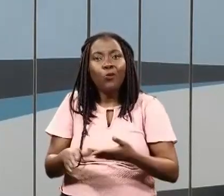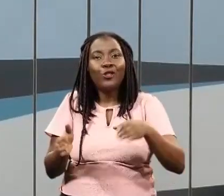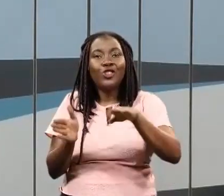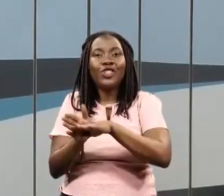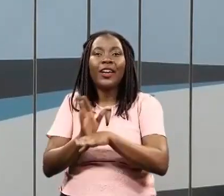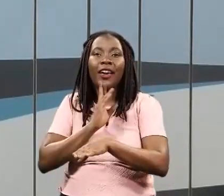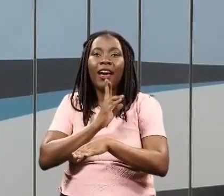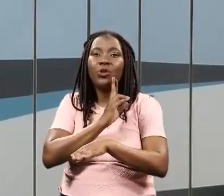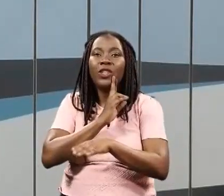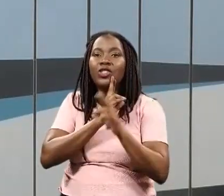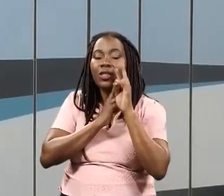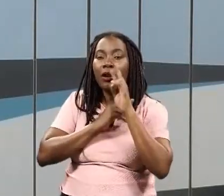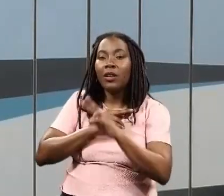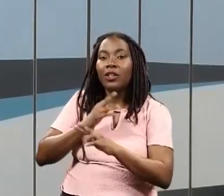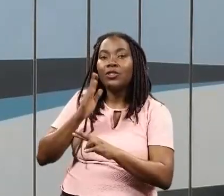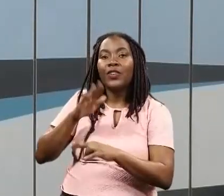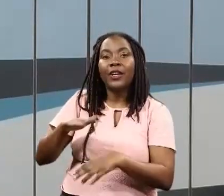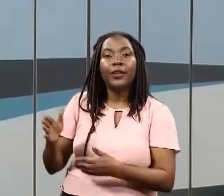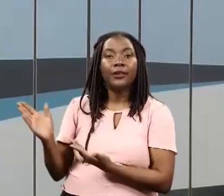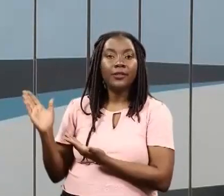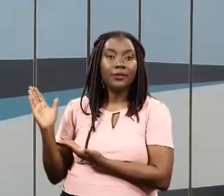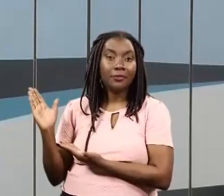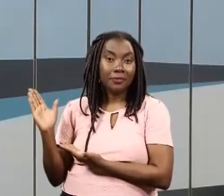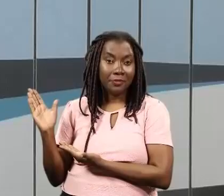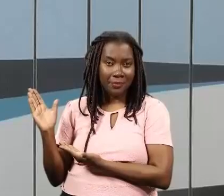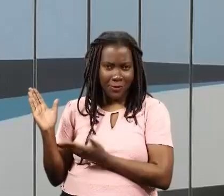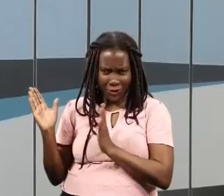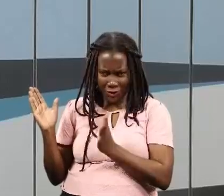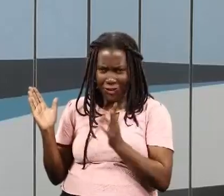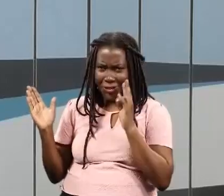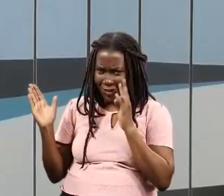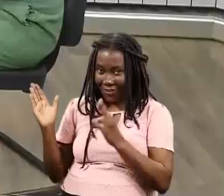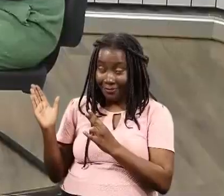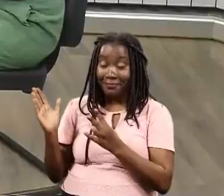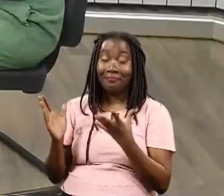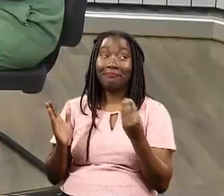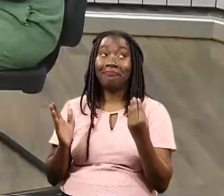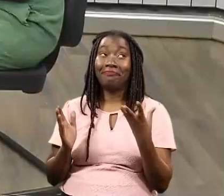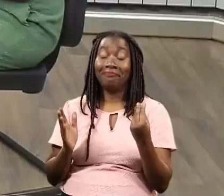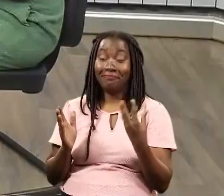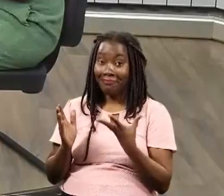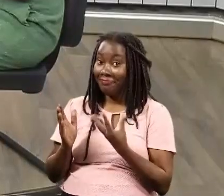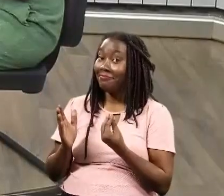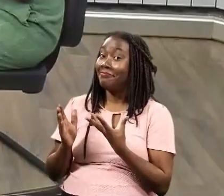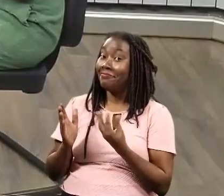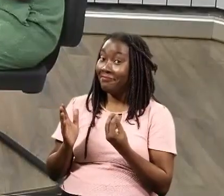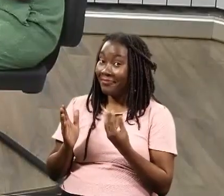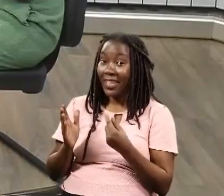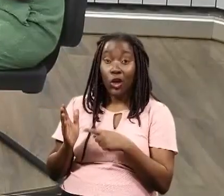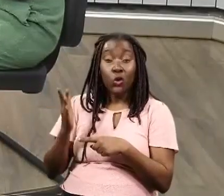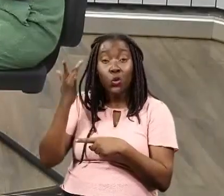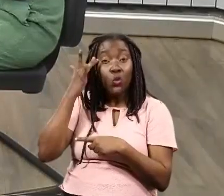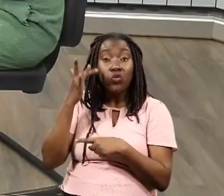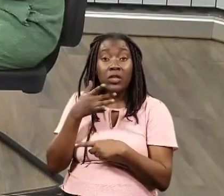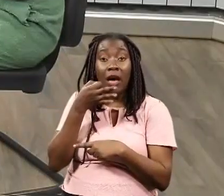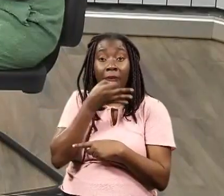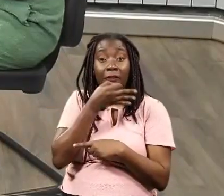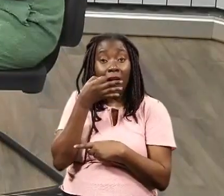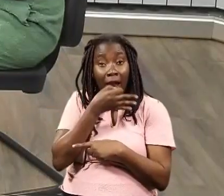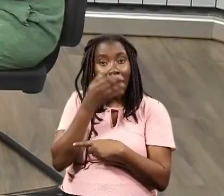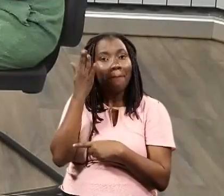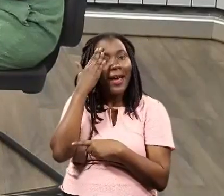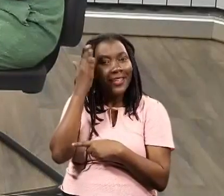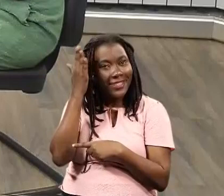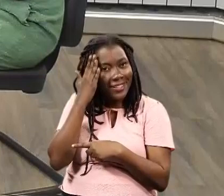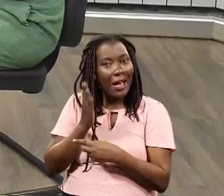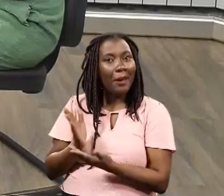por exemplo, e ver a criancinha assim, ó. Já viu isso? Sim, muito. Muito, né? Muito. Ela nem sabe falar direito, mas ela sabe que o